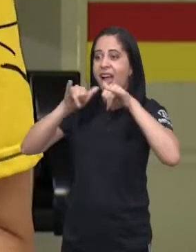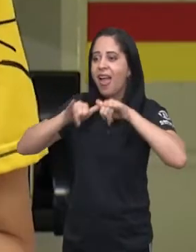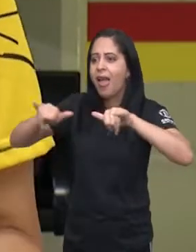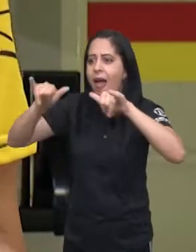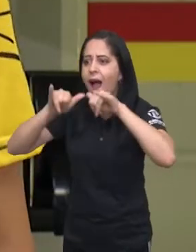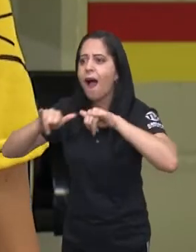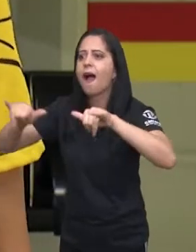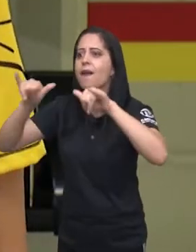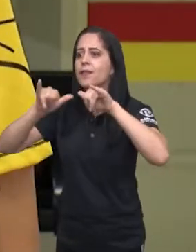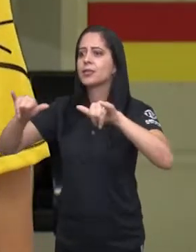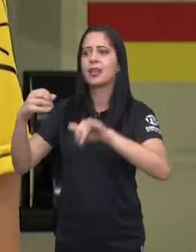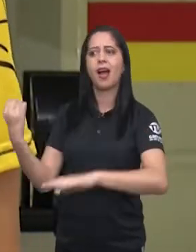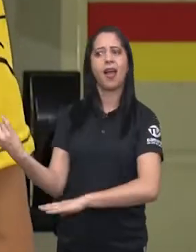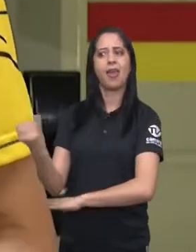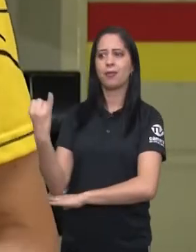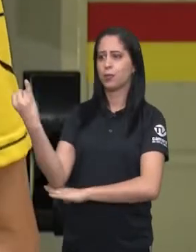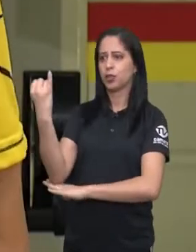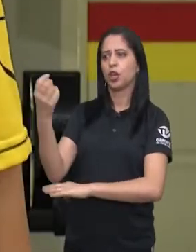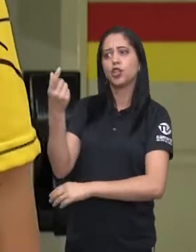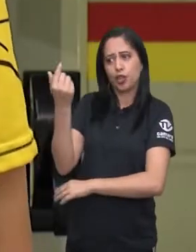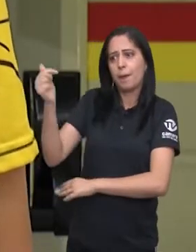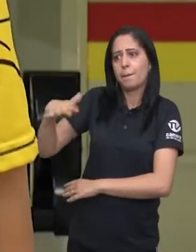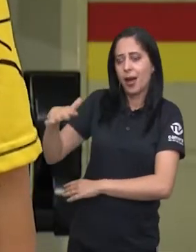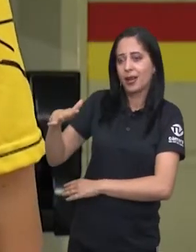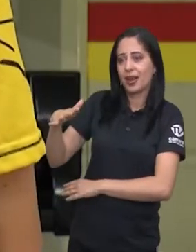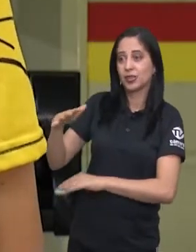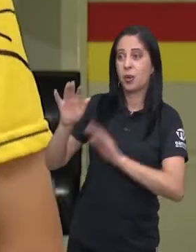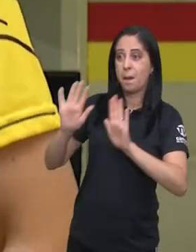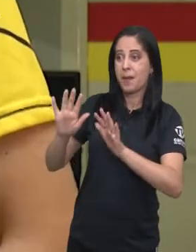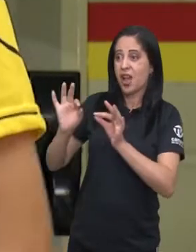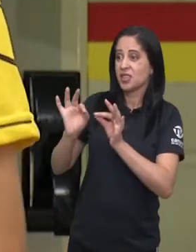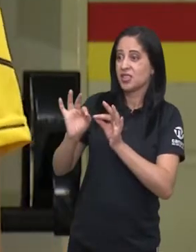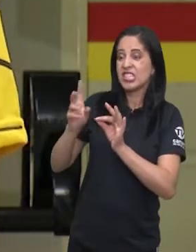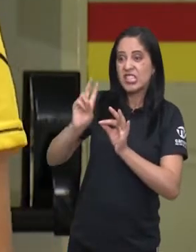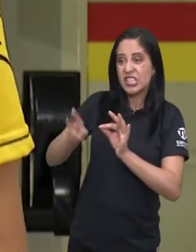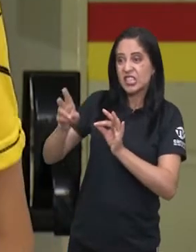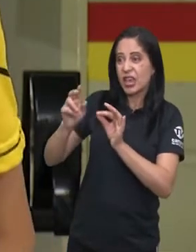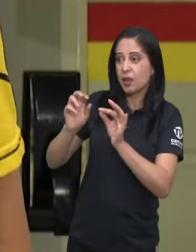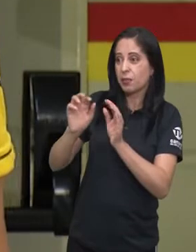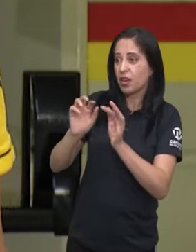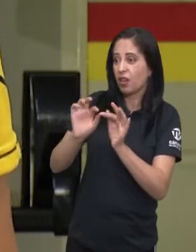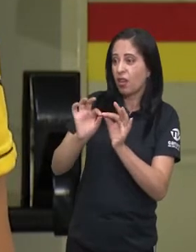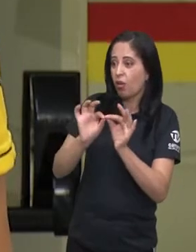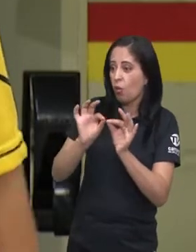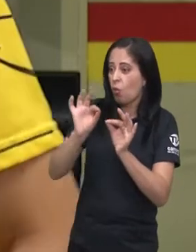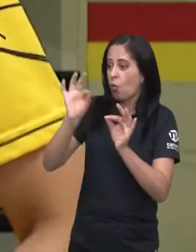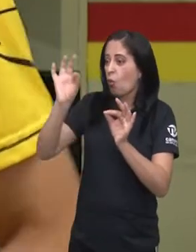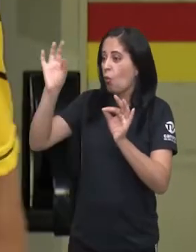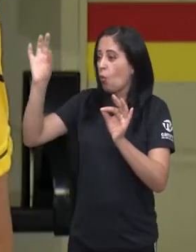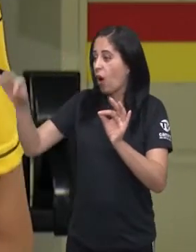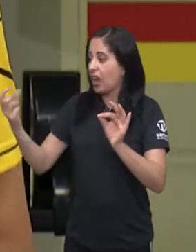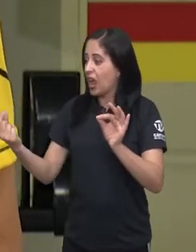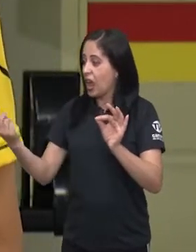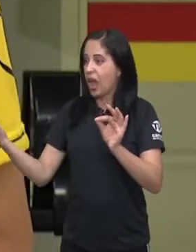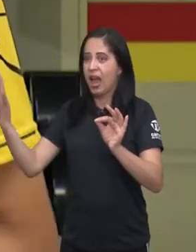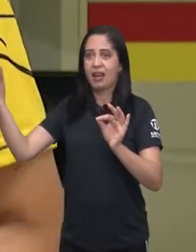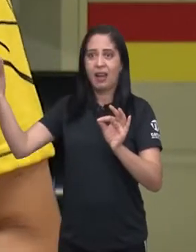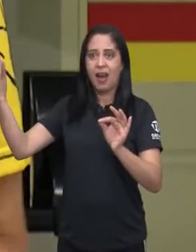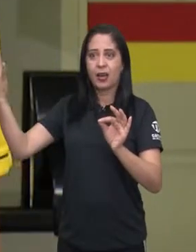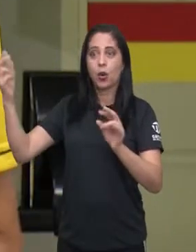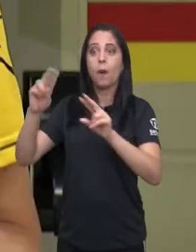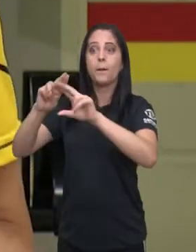o centro do que a gente chama de política pública ela é mais barata né lá na ponta sempre fica mais caro então quando a gente